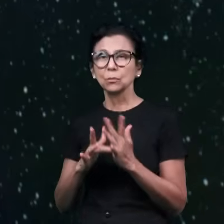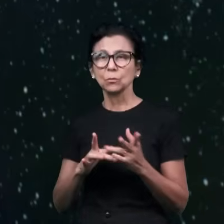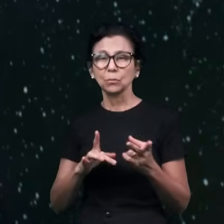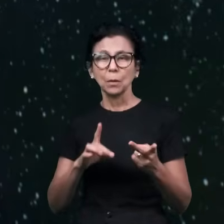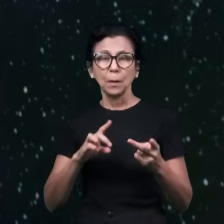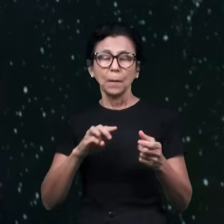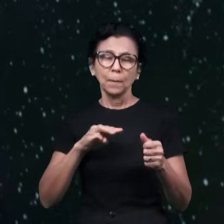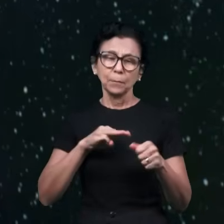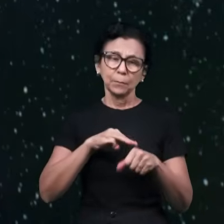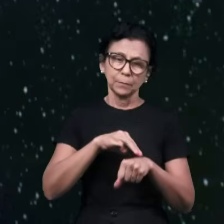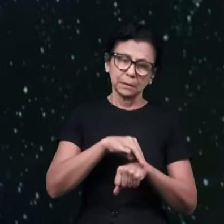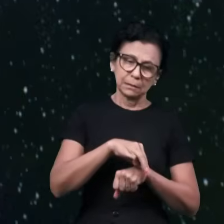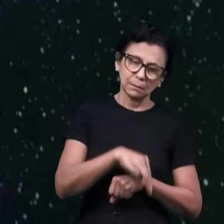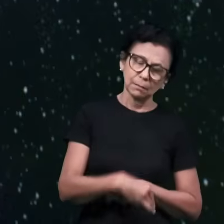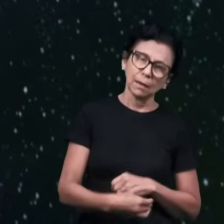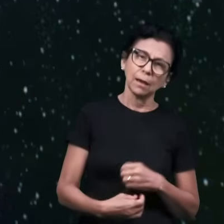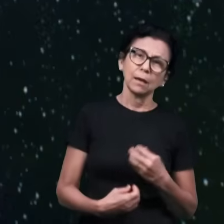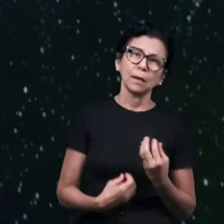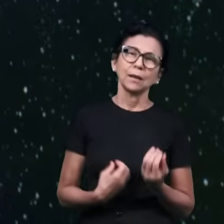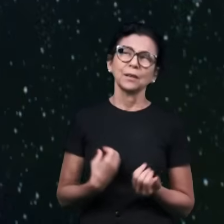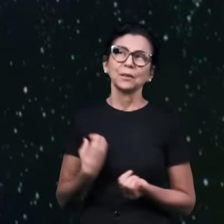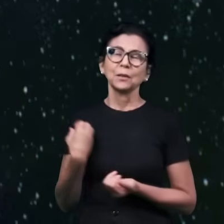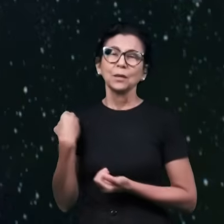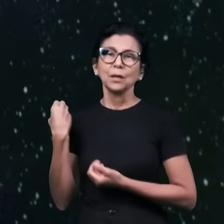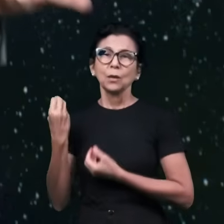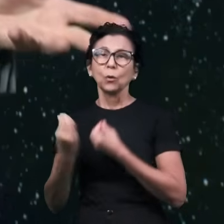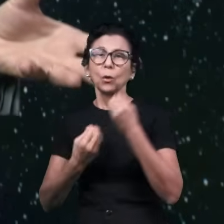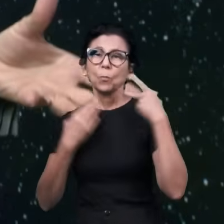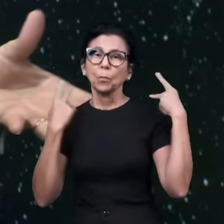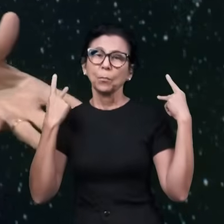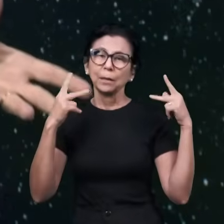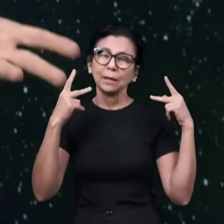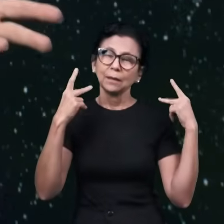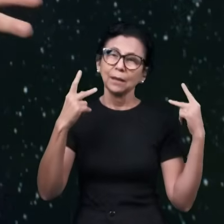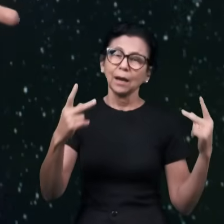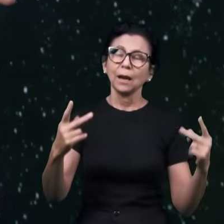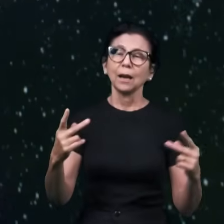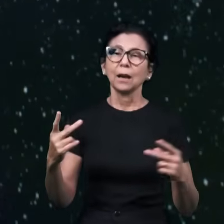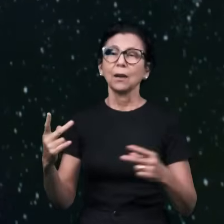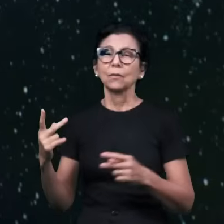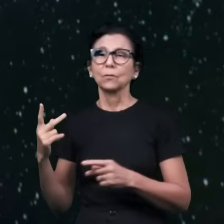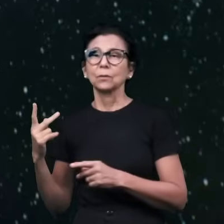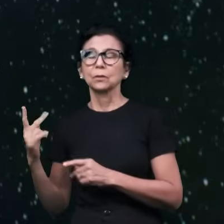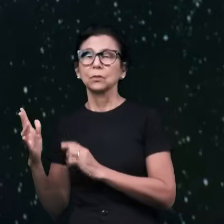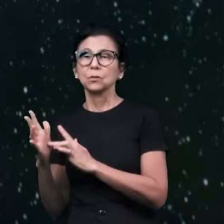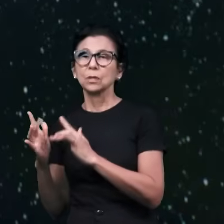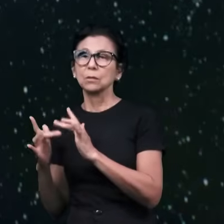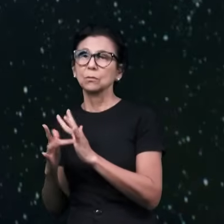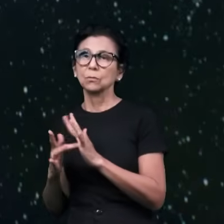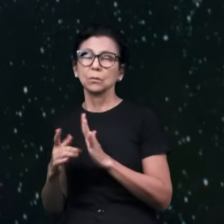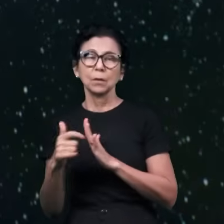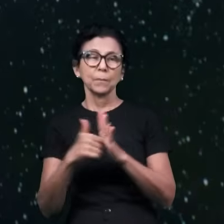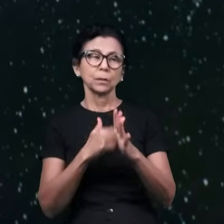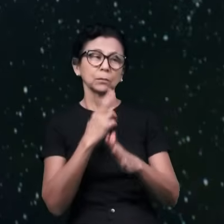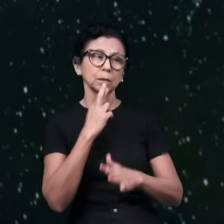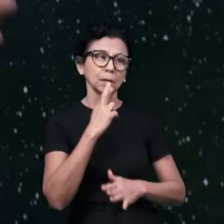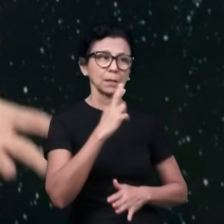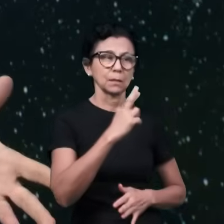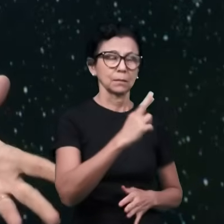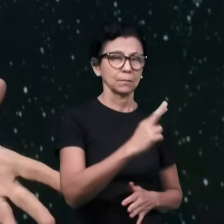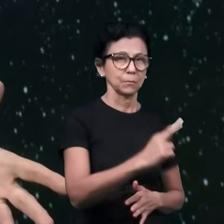a maneira como ele pregava, as respostas que ele dava, a doutrina ou